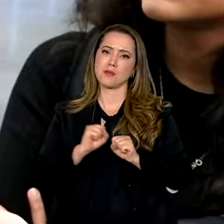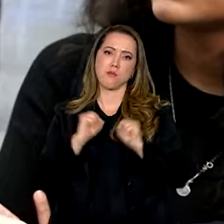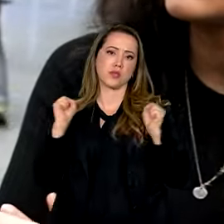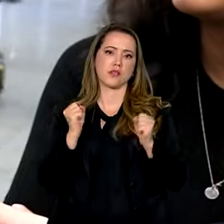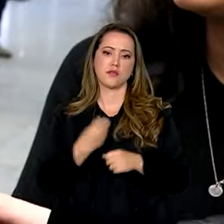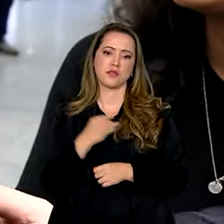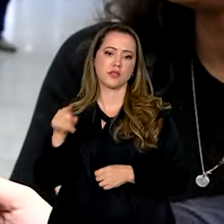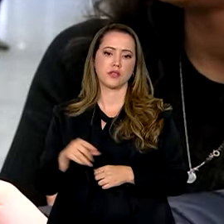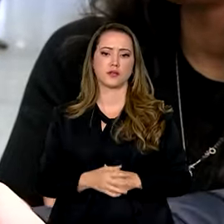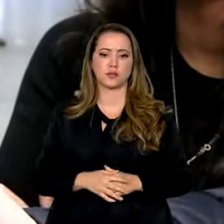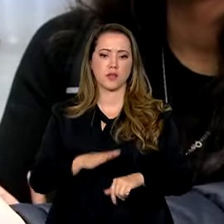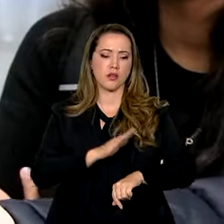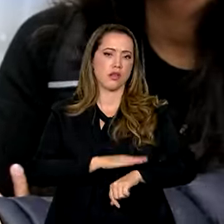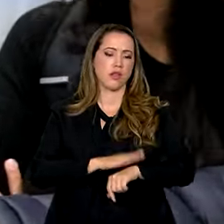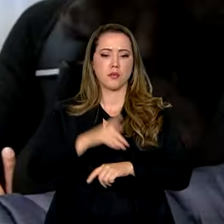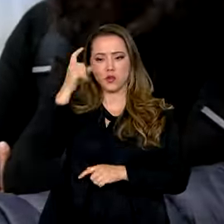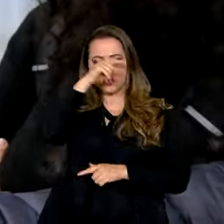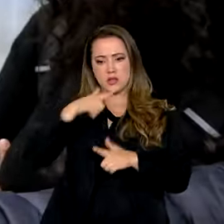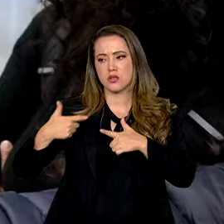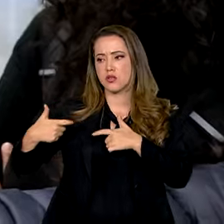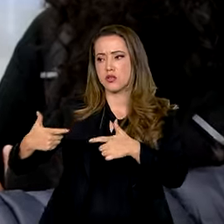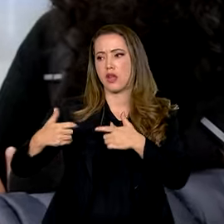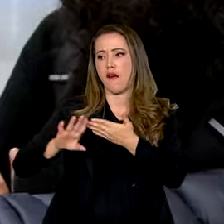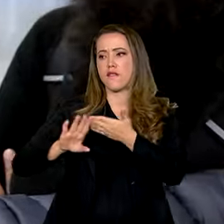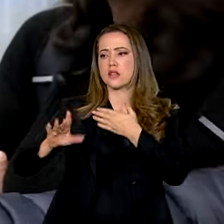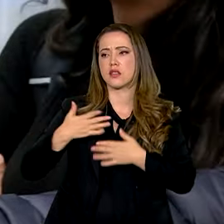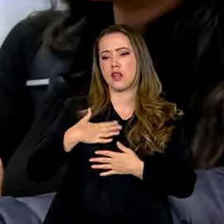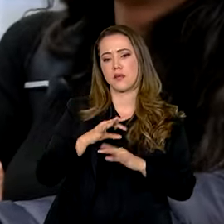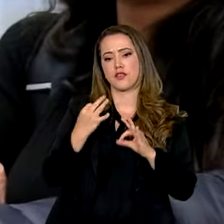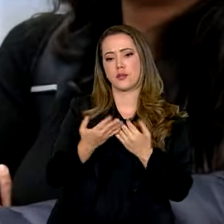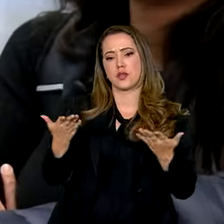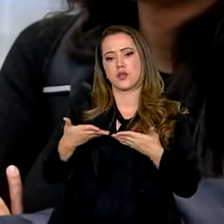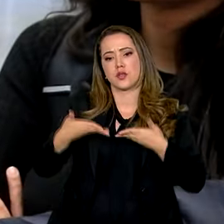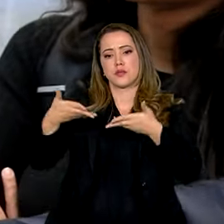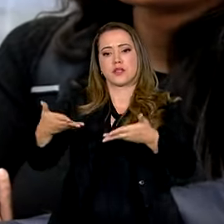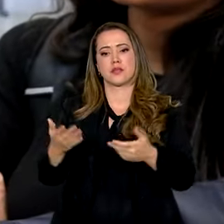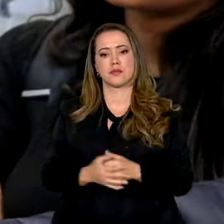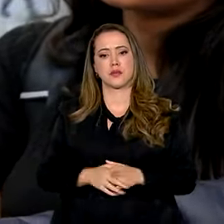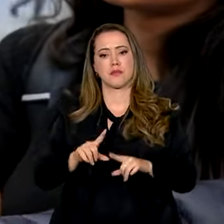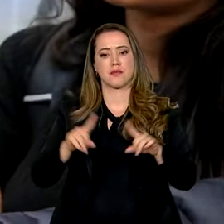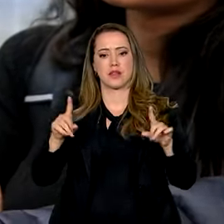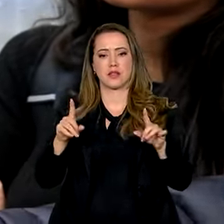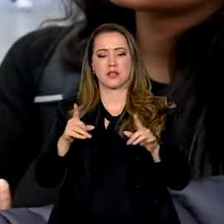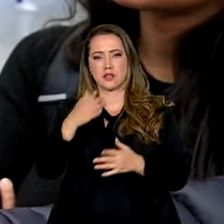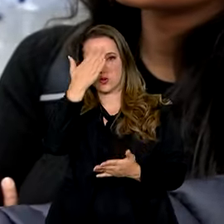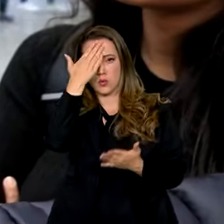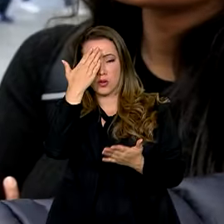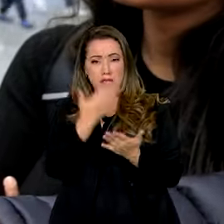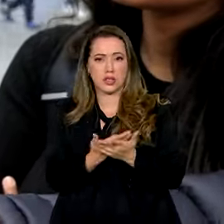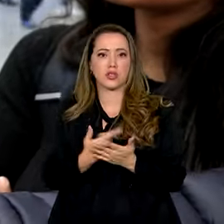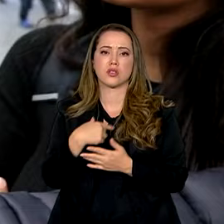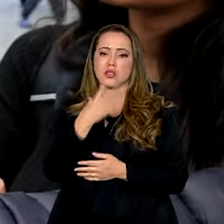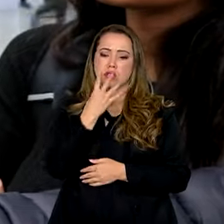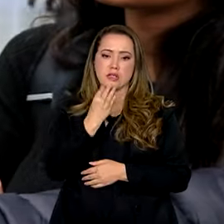um tempo muito difícil de guerra, afastado, né, da minha família que está aqui me recebendo hoje. Mas sempre com muita fé, fé em Israel, fé nos